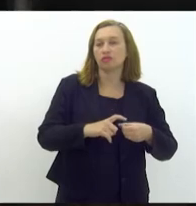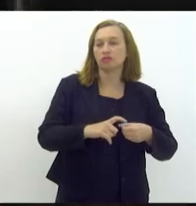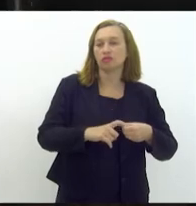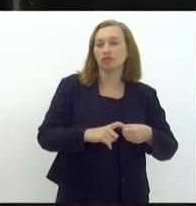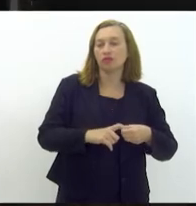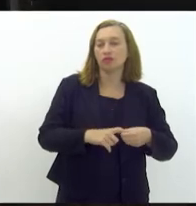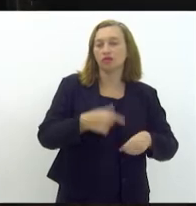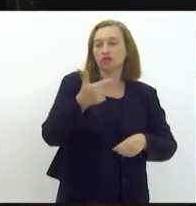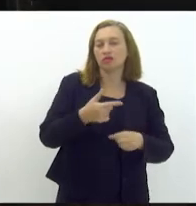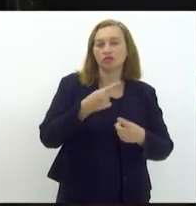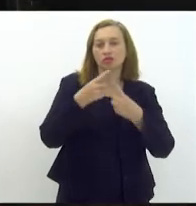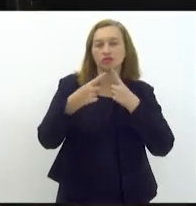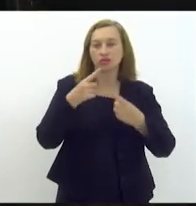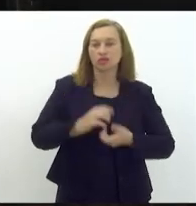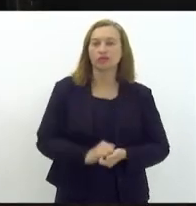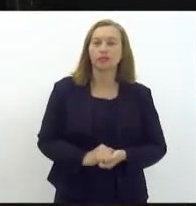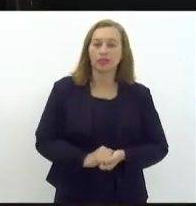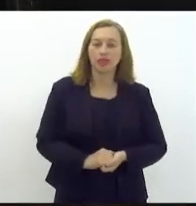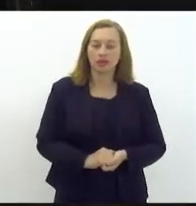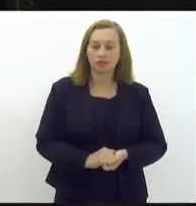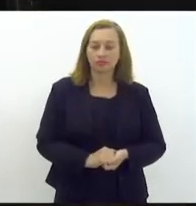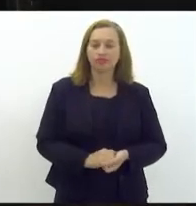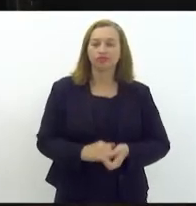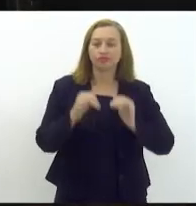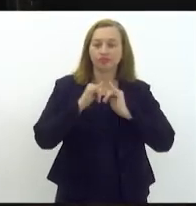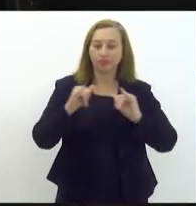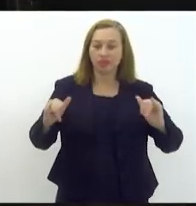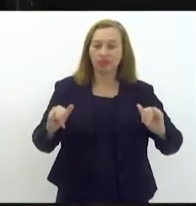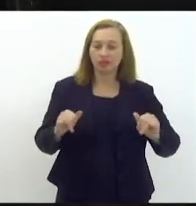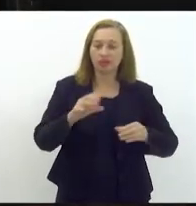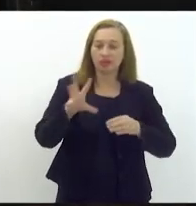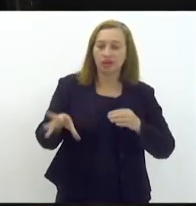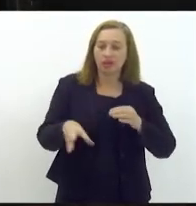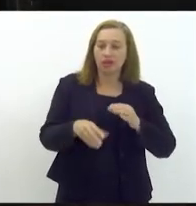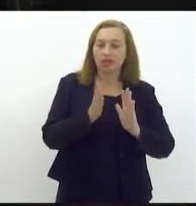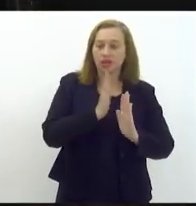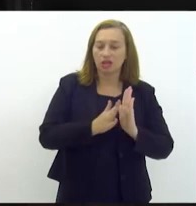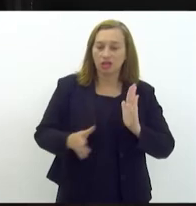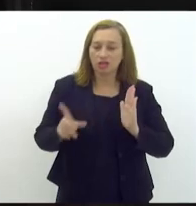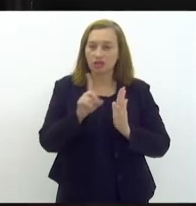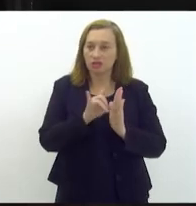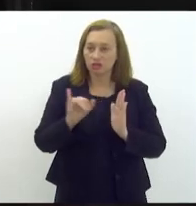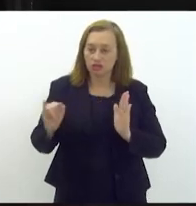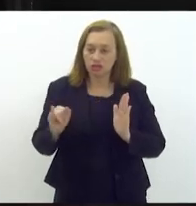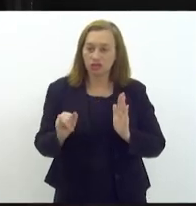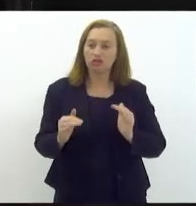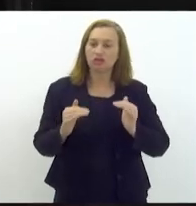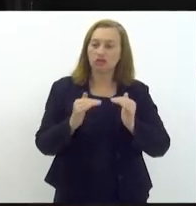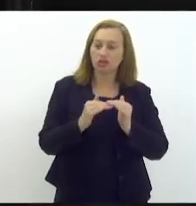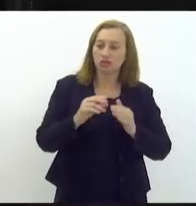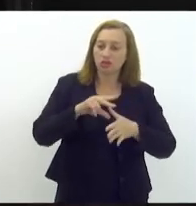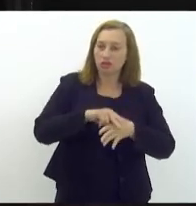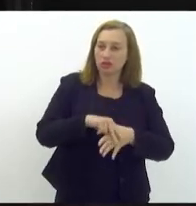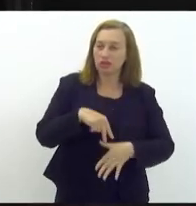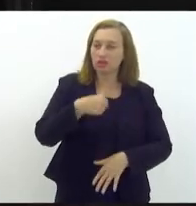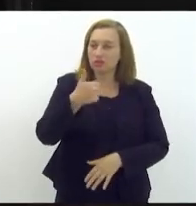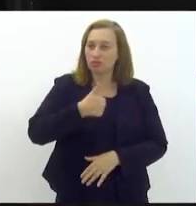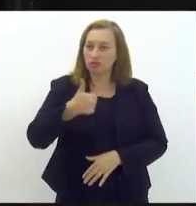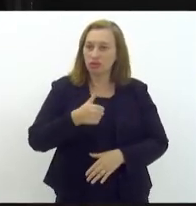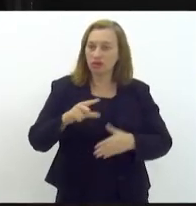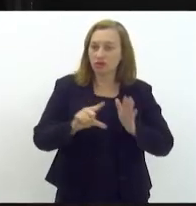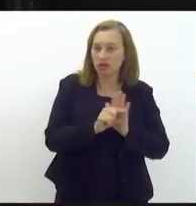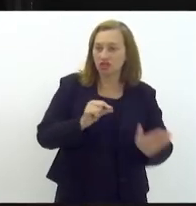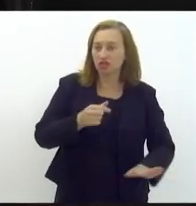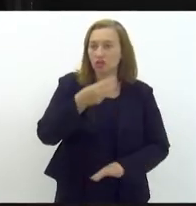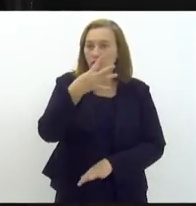vencido em segunda discussão. Anuncio, incluído na ordem do dia, de acordo com inciso, primeiro do